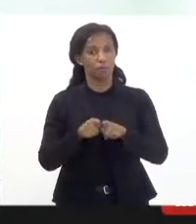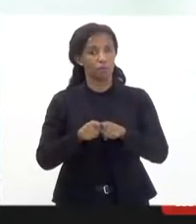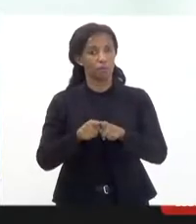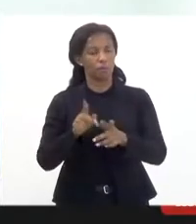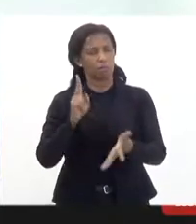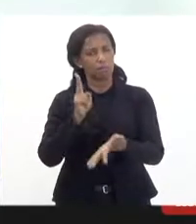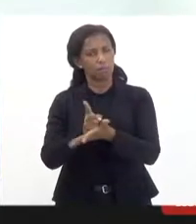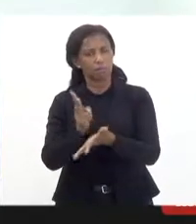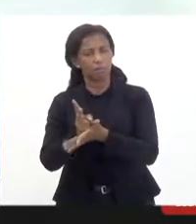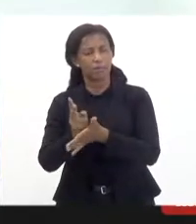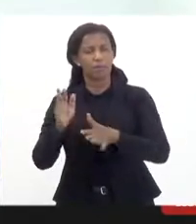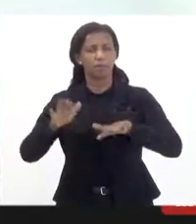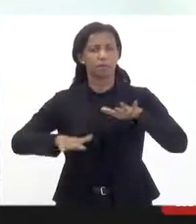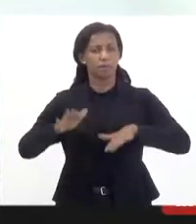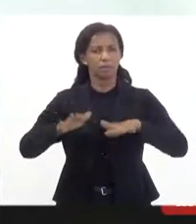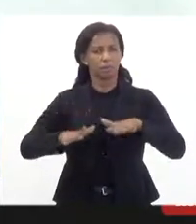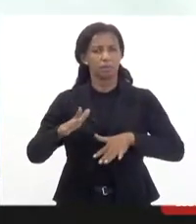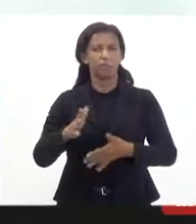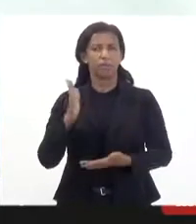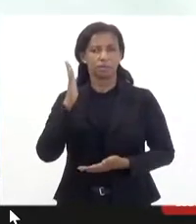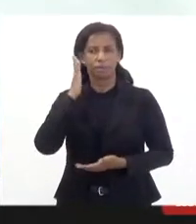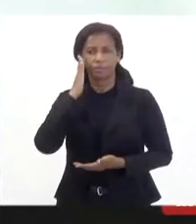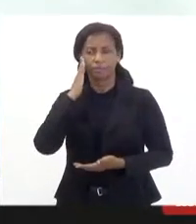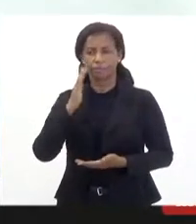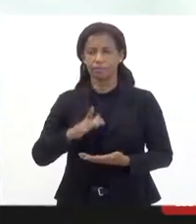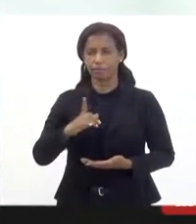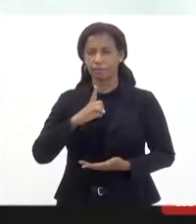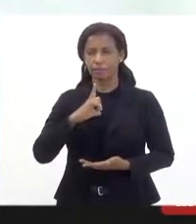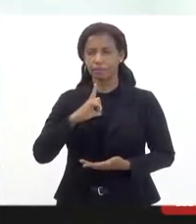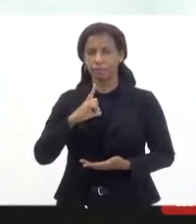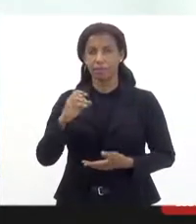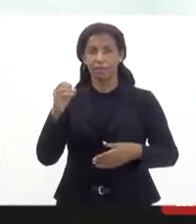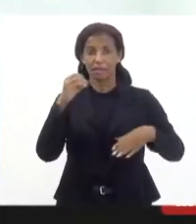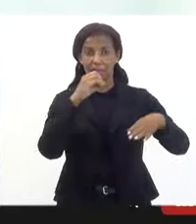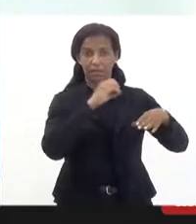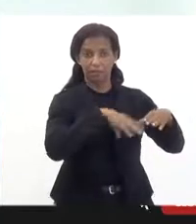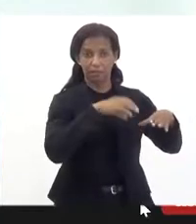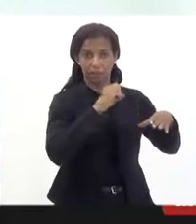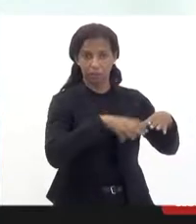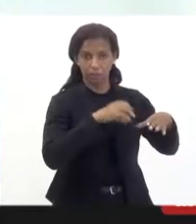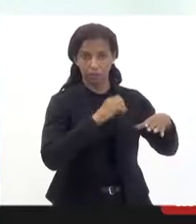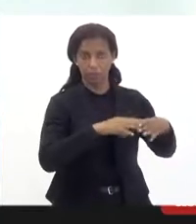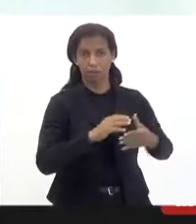vezes, esses recursos já estão até depositados.